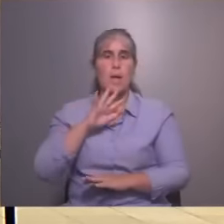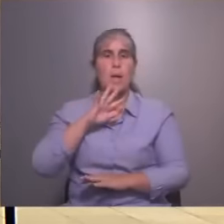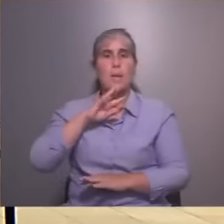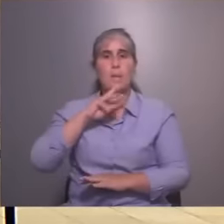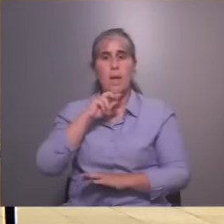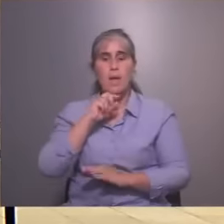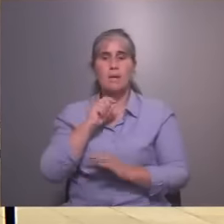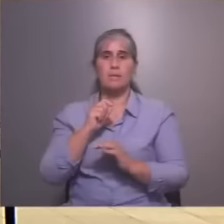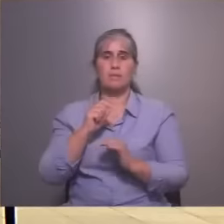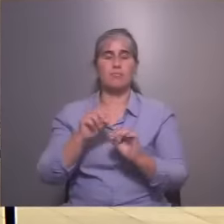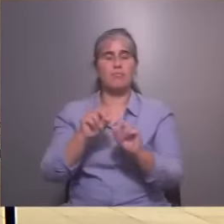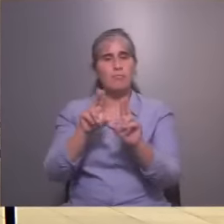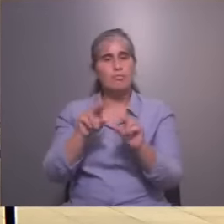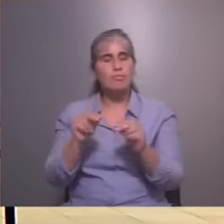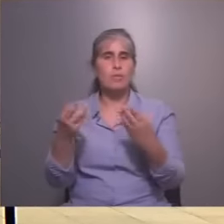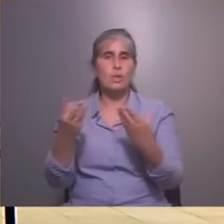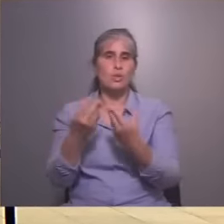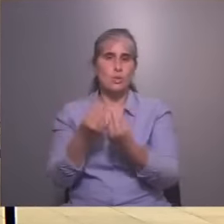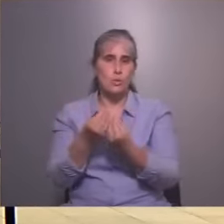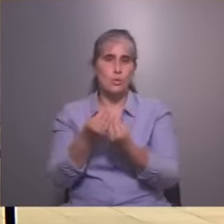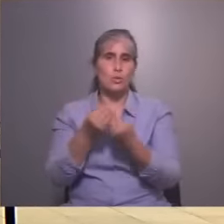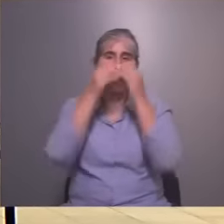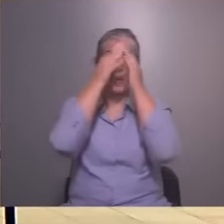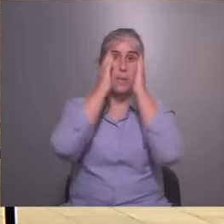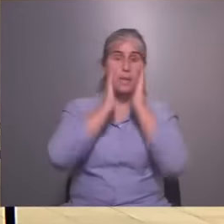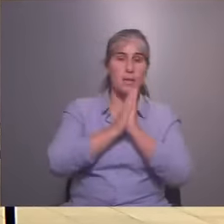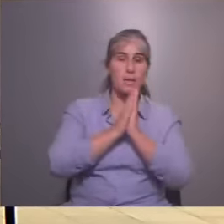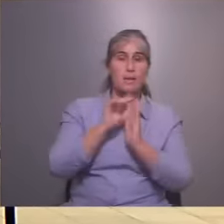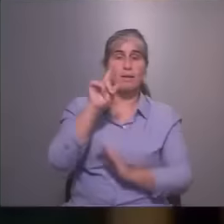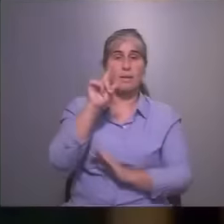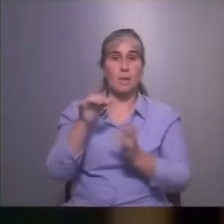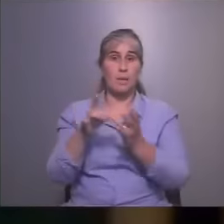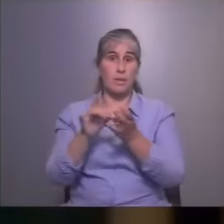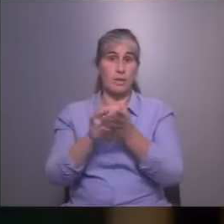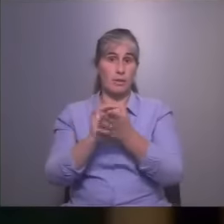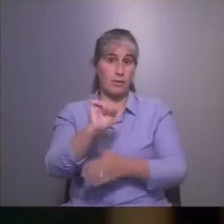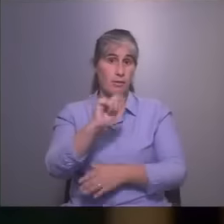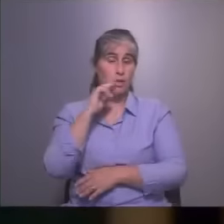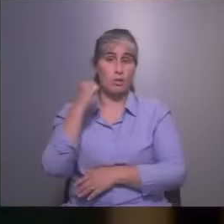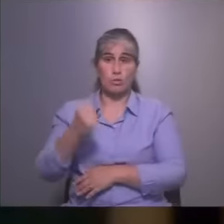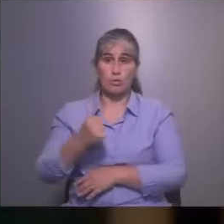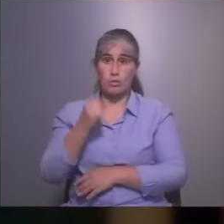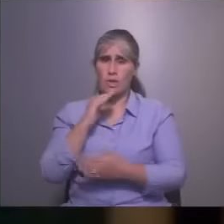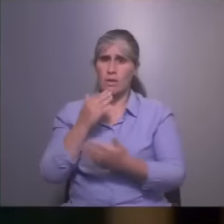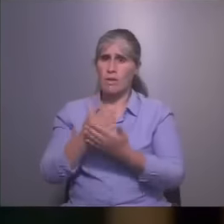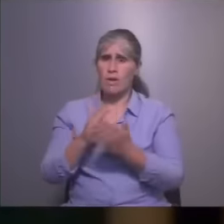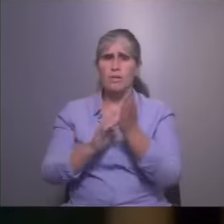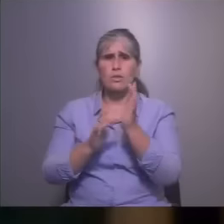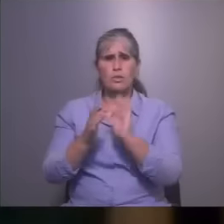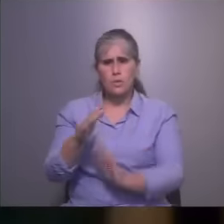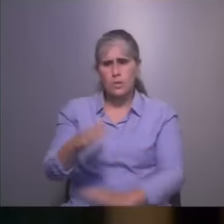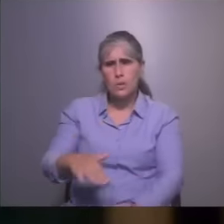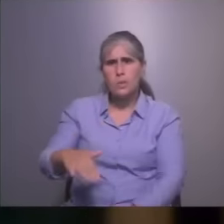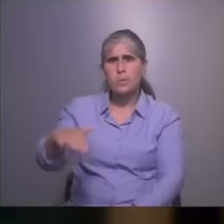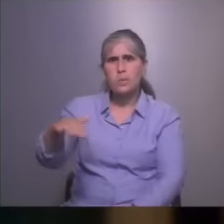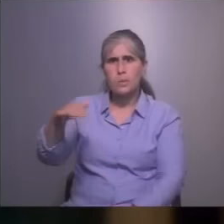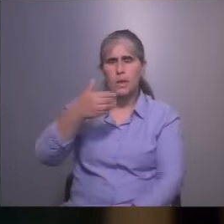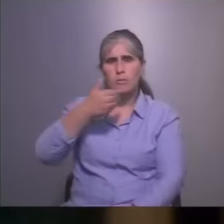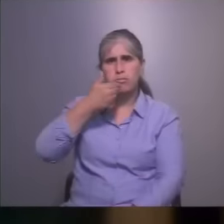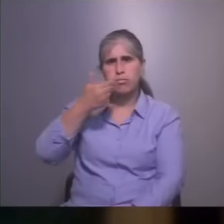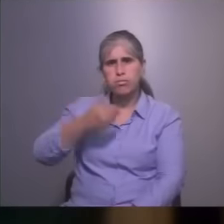de apresentado no templo e da purificação de sua mãe, Jesus em Nazaré, com a ajuda de Maria e José, cresce